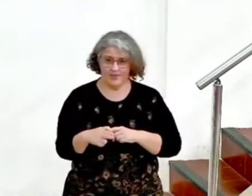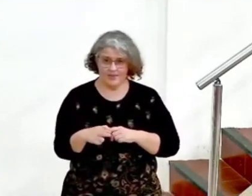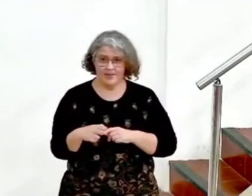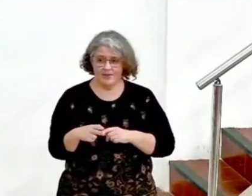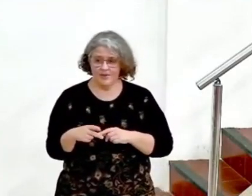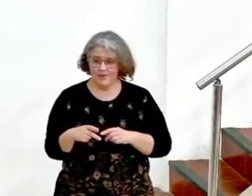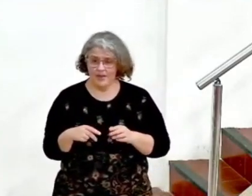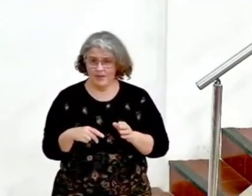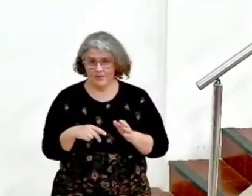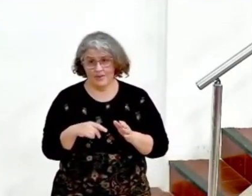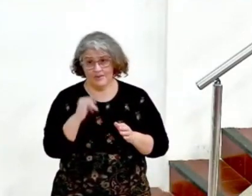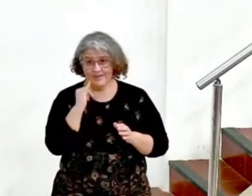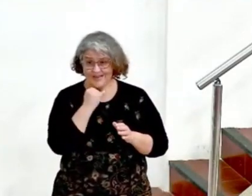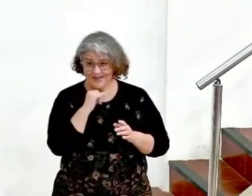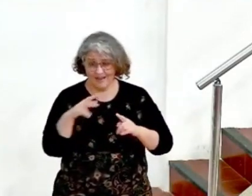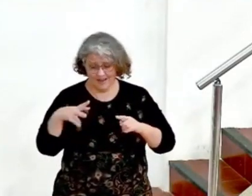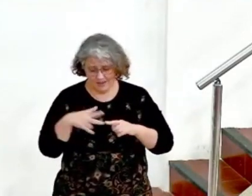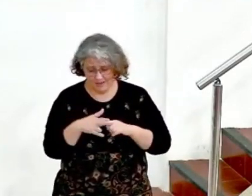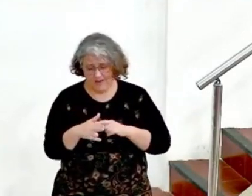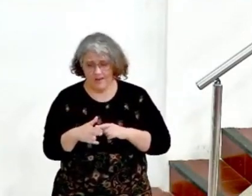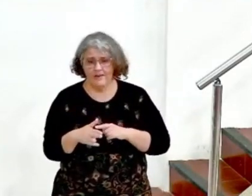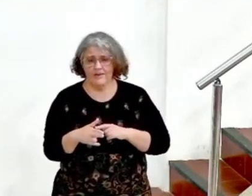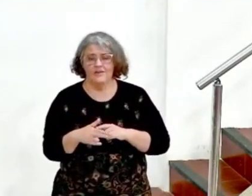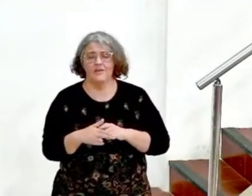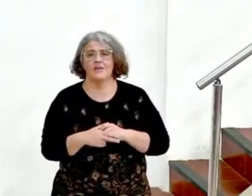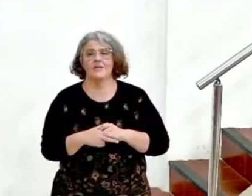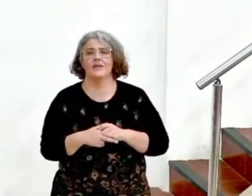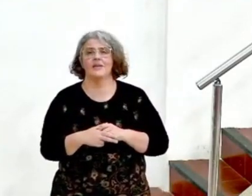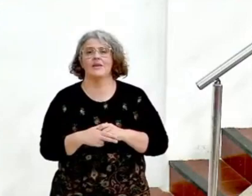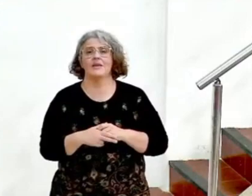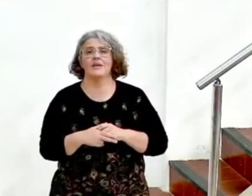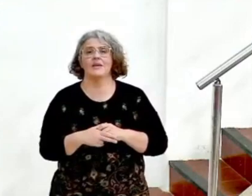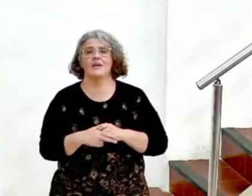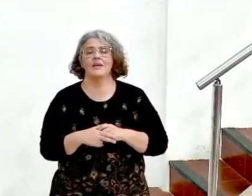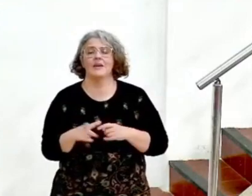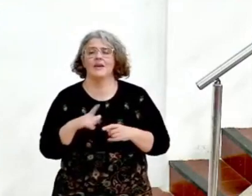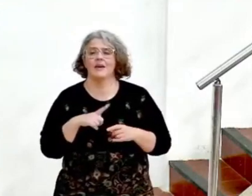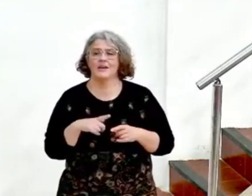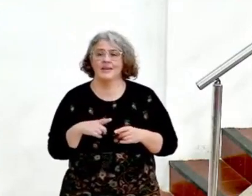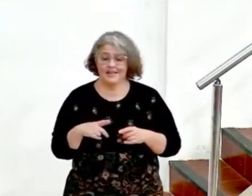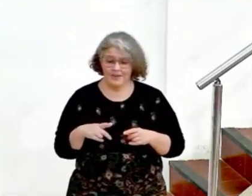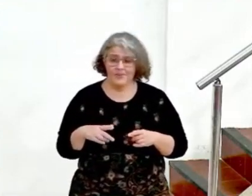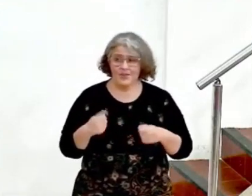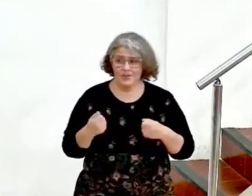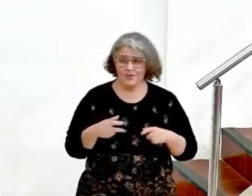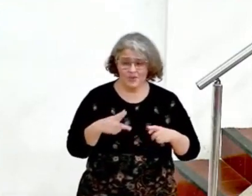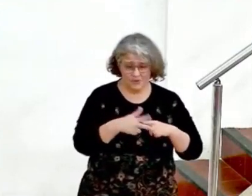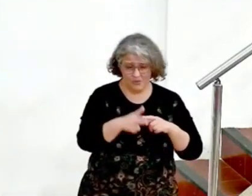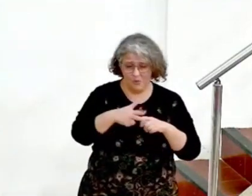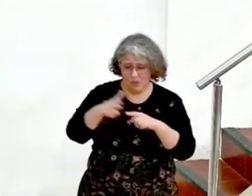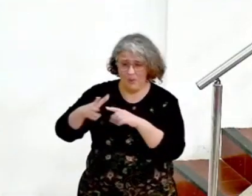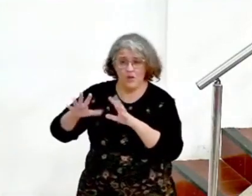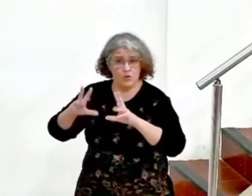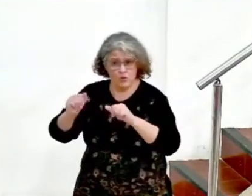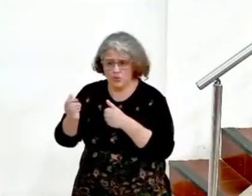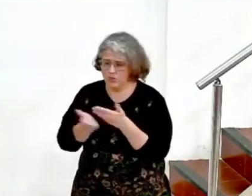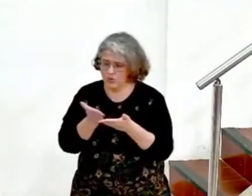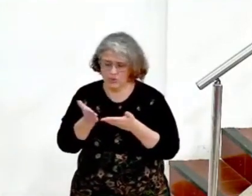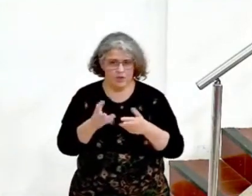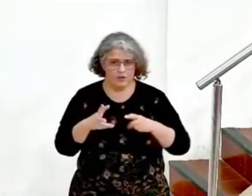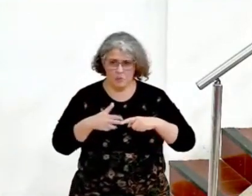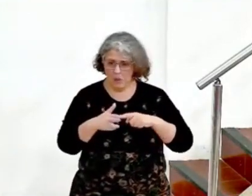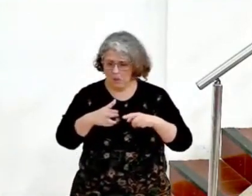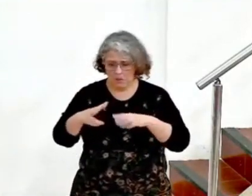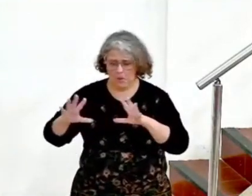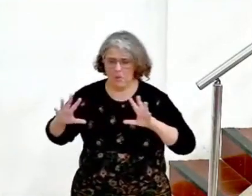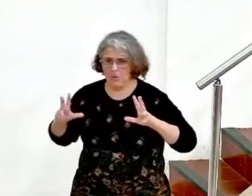idade fazer, se circuncidar, circuncidar todos os seus servos, toda a sua casa. E agora Isaac é o primeiro